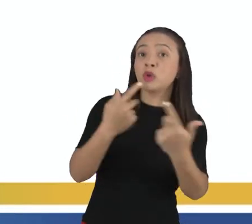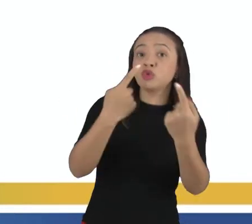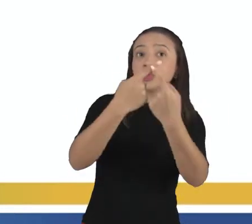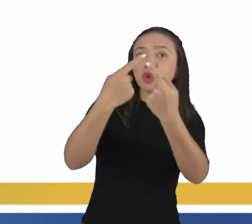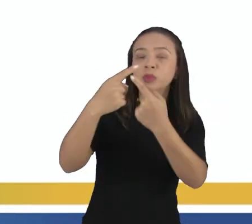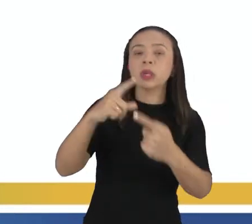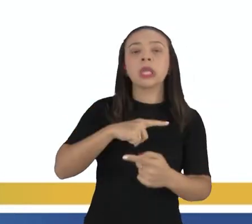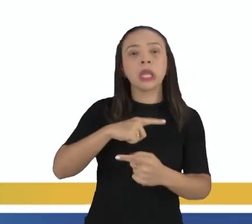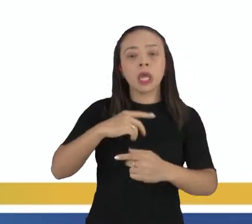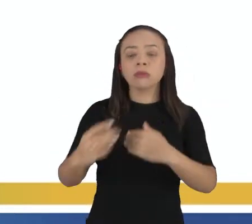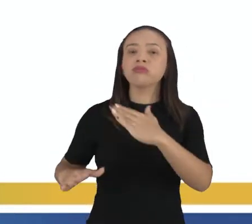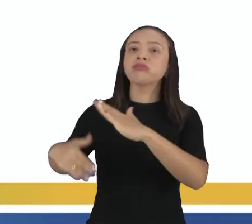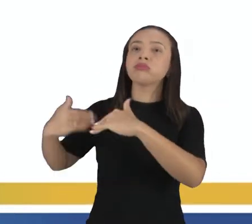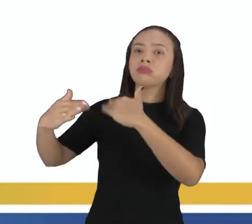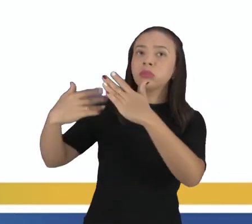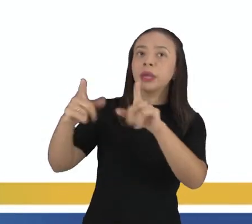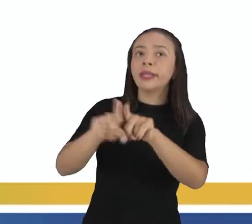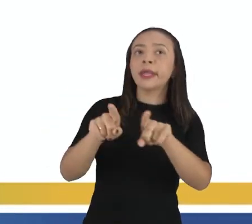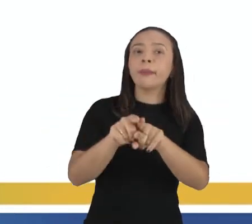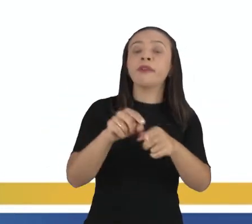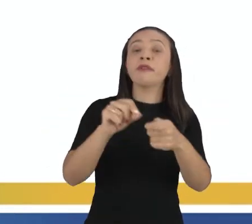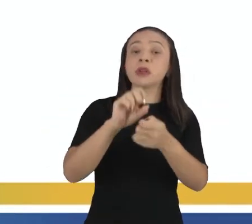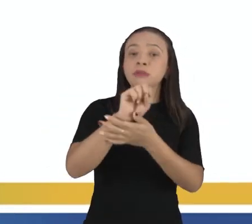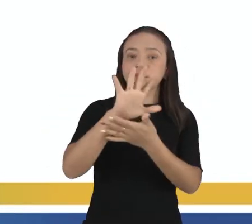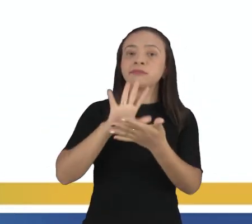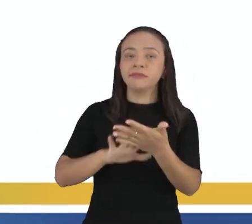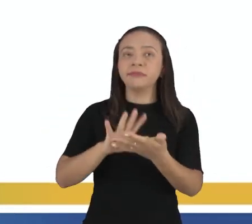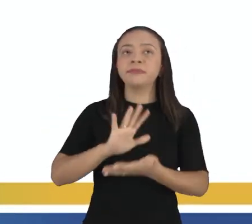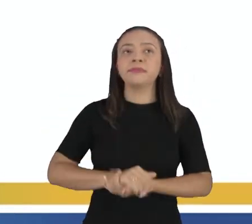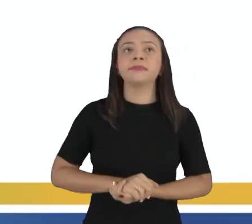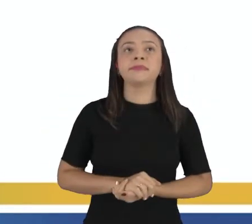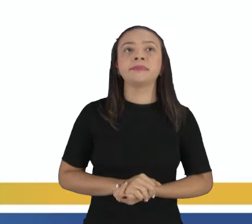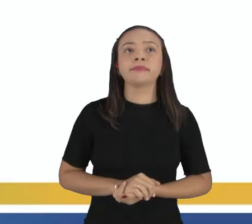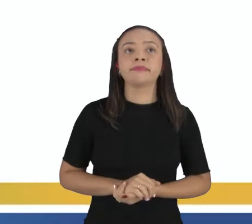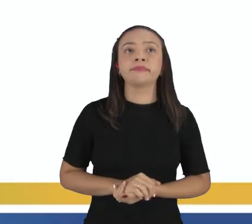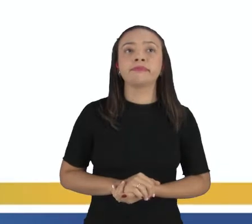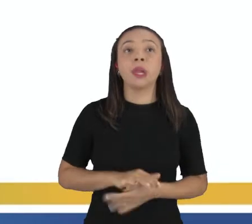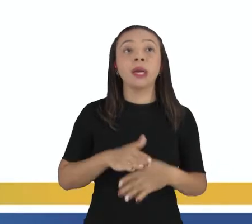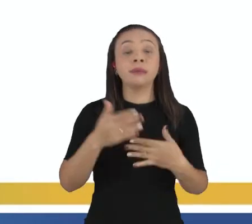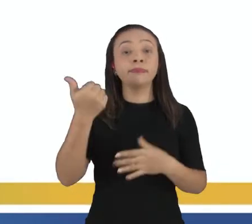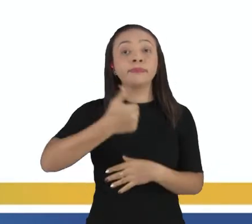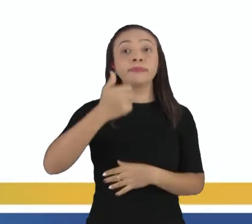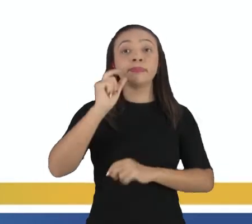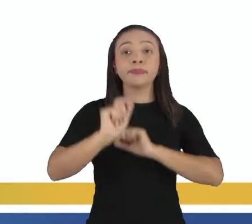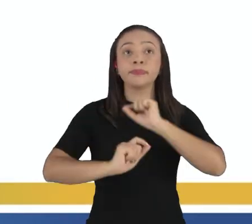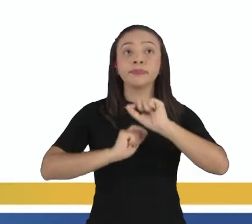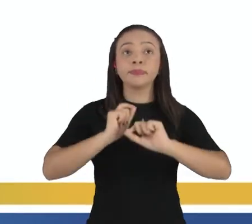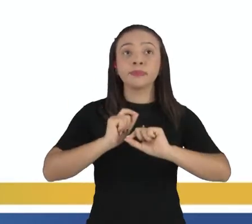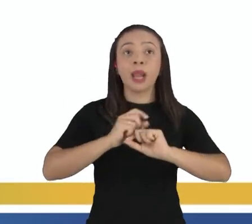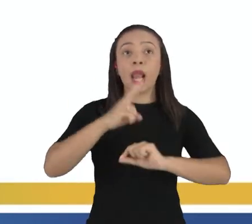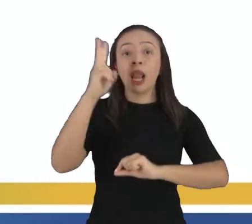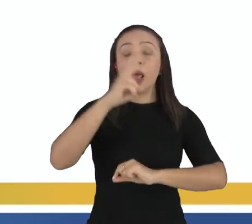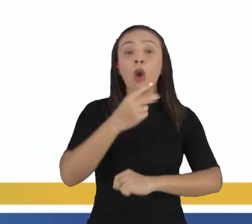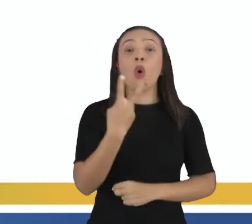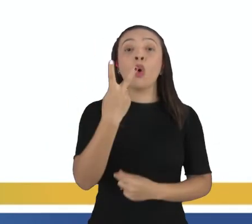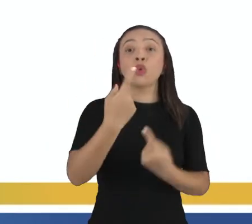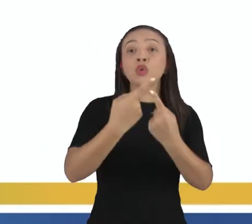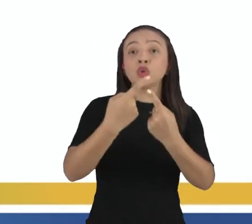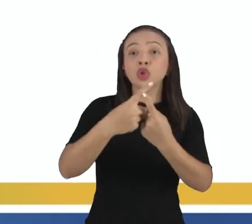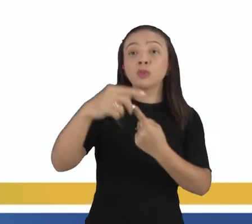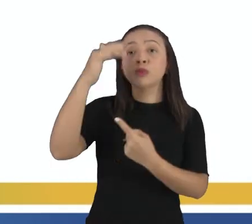da história e, por fim, vamos fazer algumas atividades. Bom, primeiro, nós vamos relembrar os dois